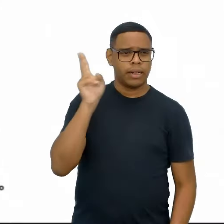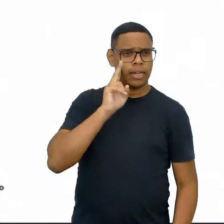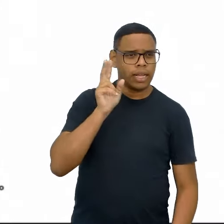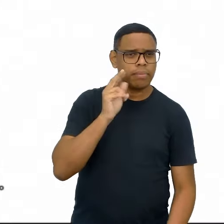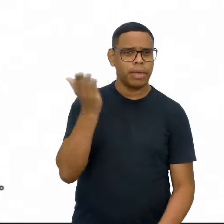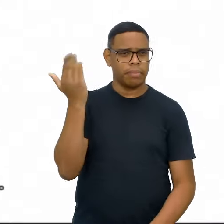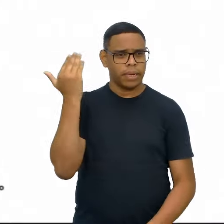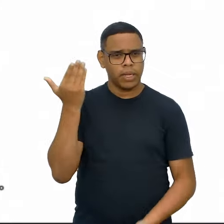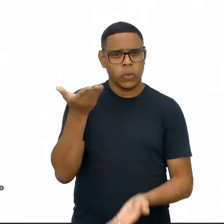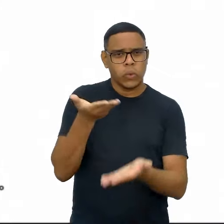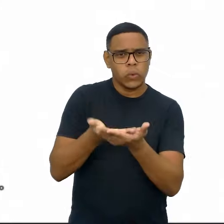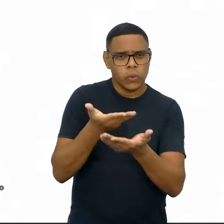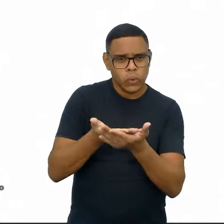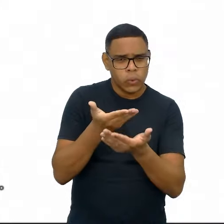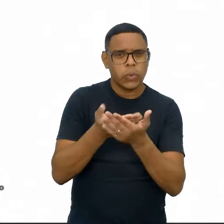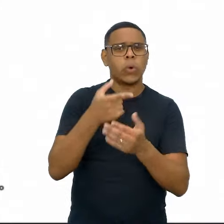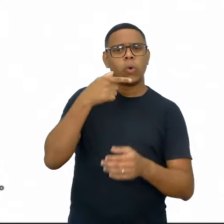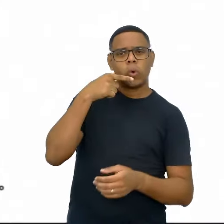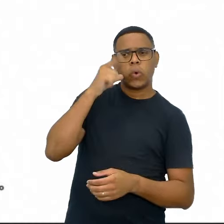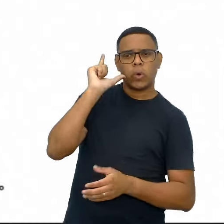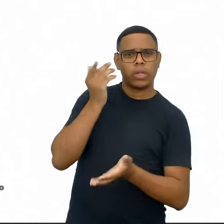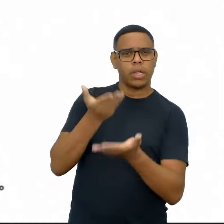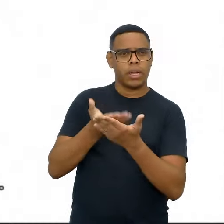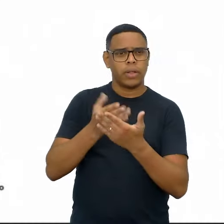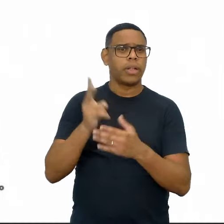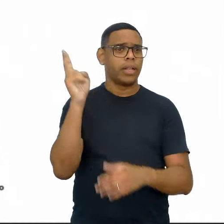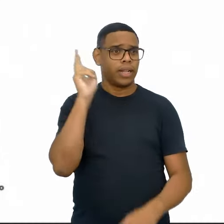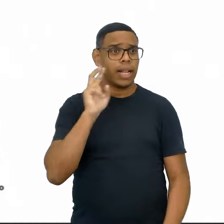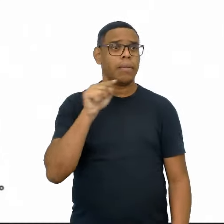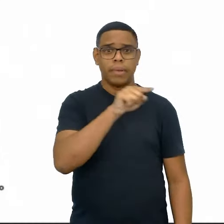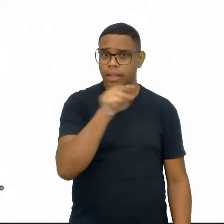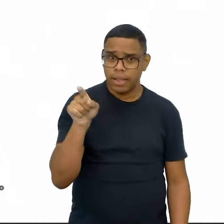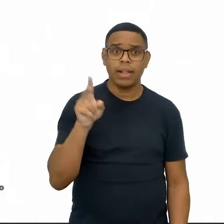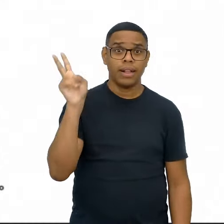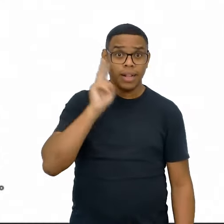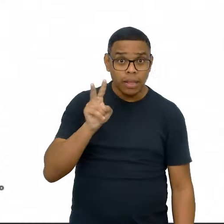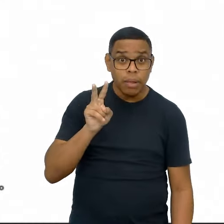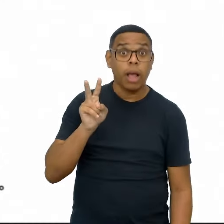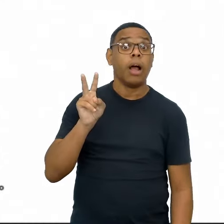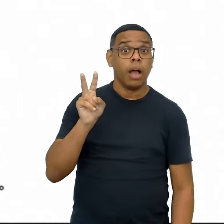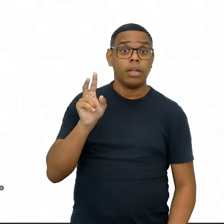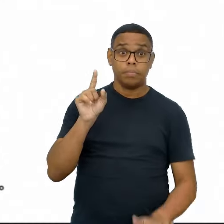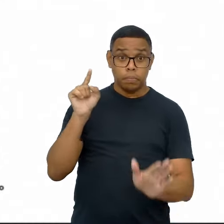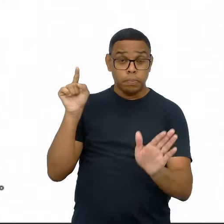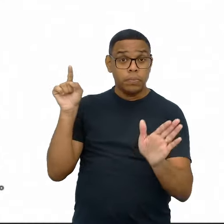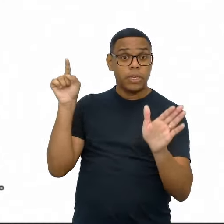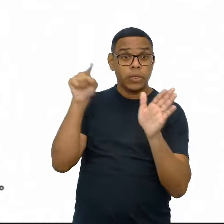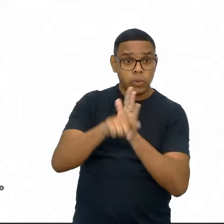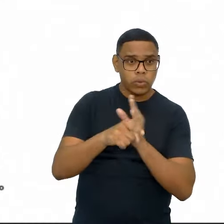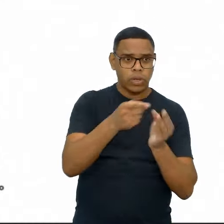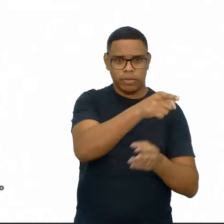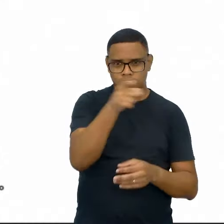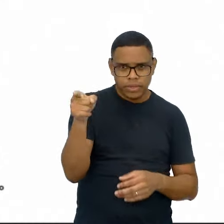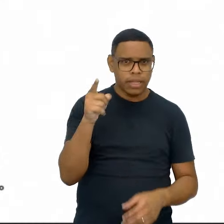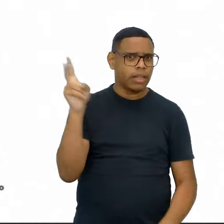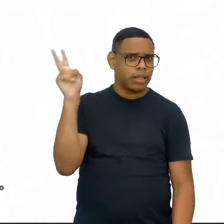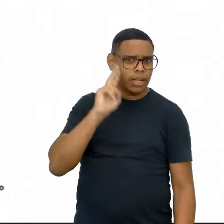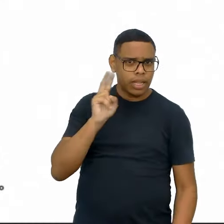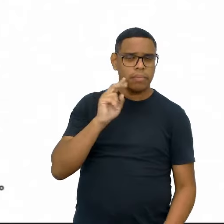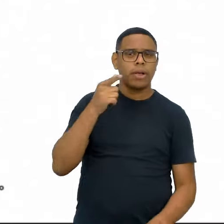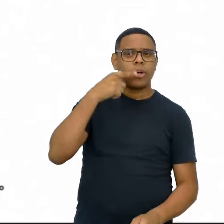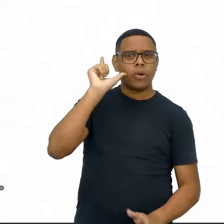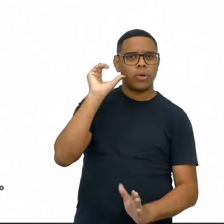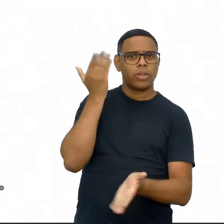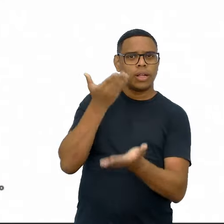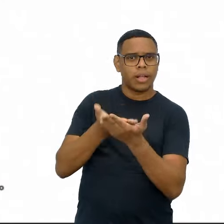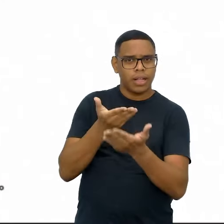fez ontem na nossa aula e tal? Então, nesse momento que a gente faz essa pergunta de como foi as aulas, que a gente